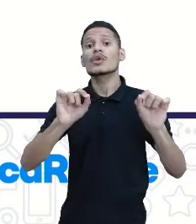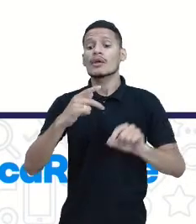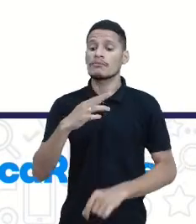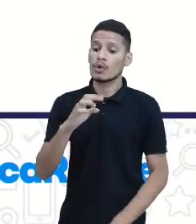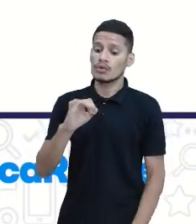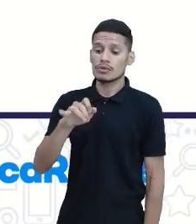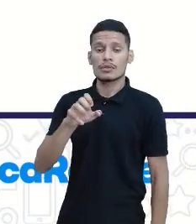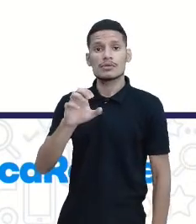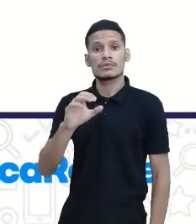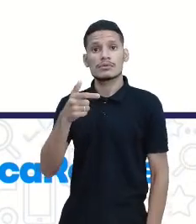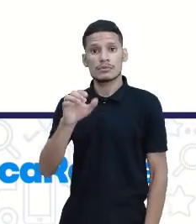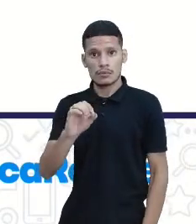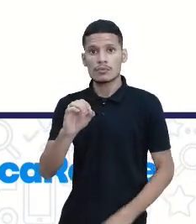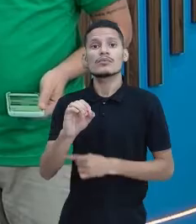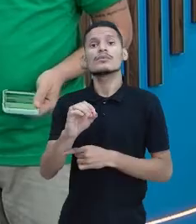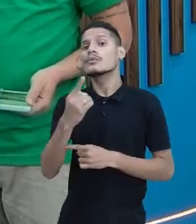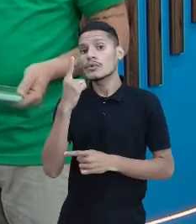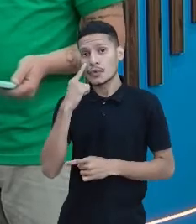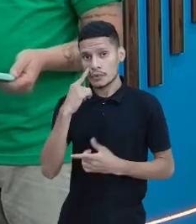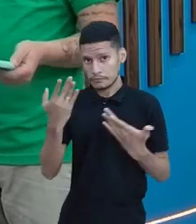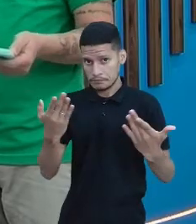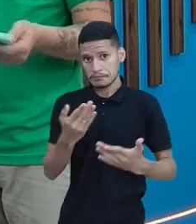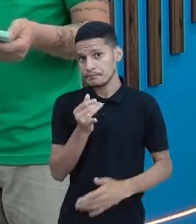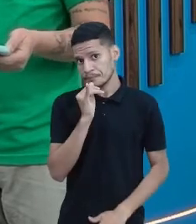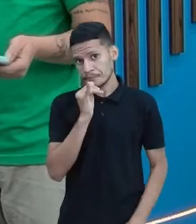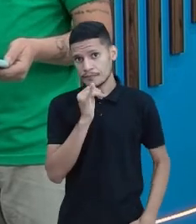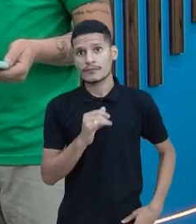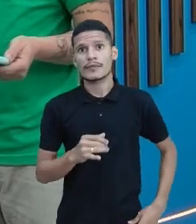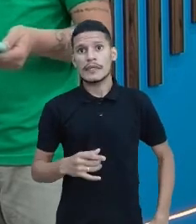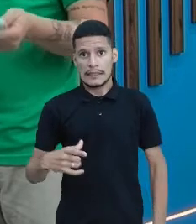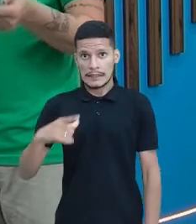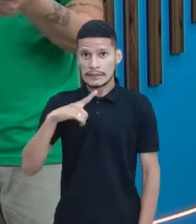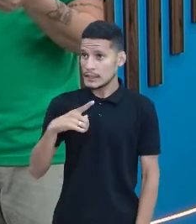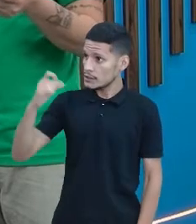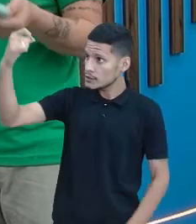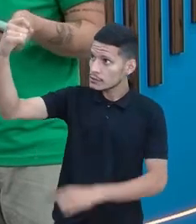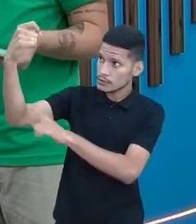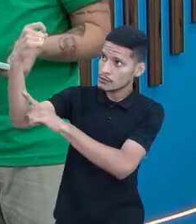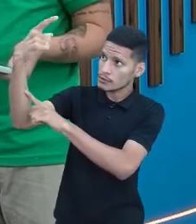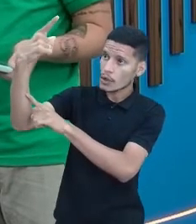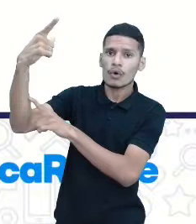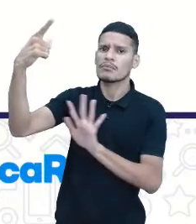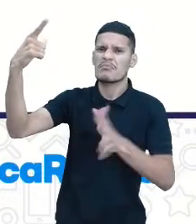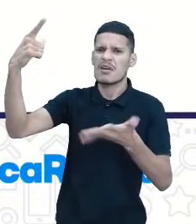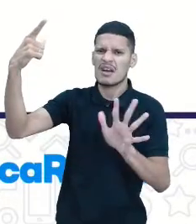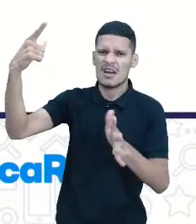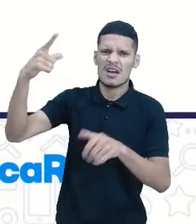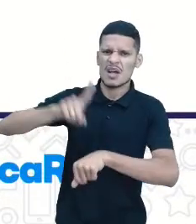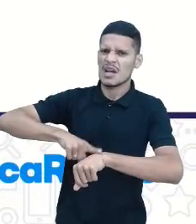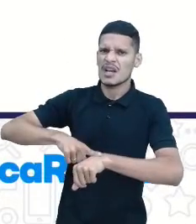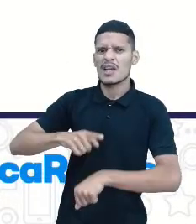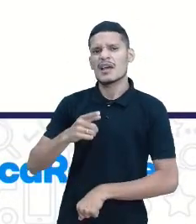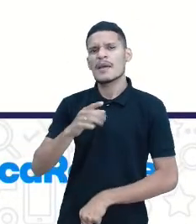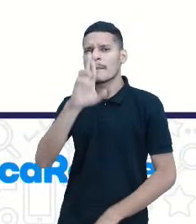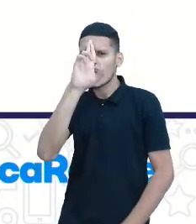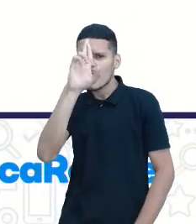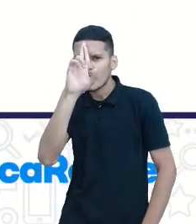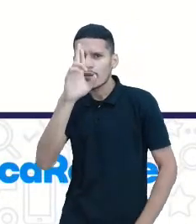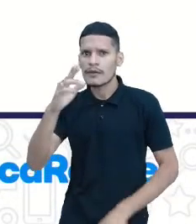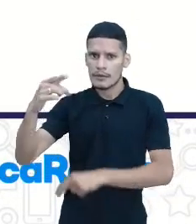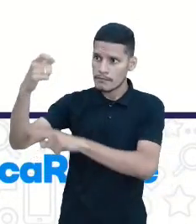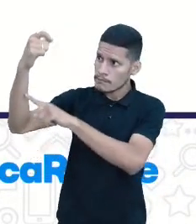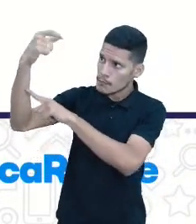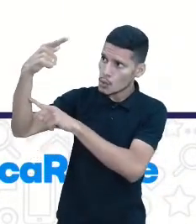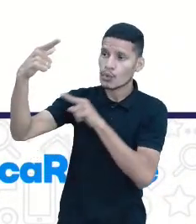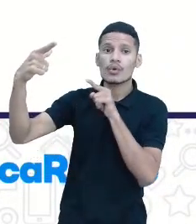vamos supor a seguinte situação. Imagine o Sol exatamente ao meio-dia, certo? Sol, que a gente diz, o Sol a